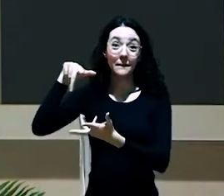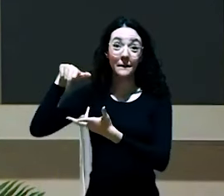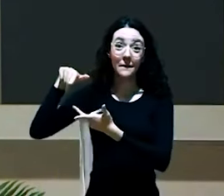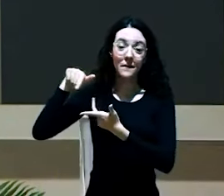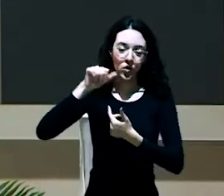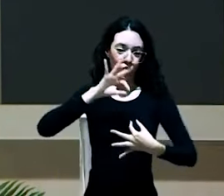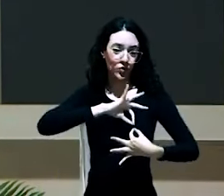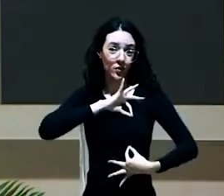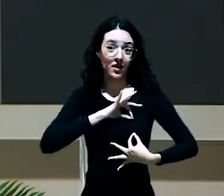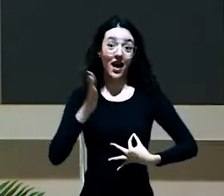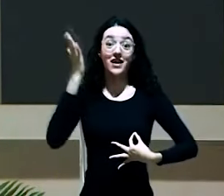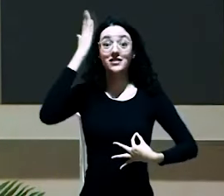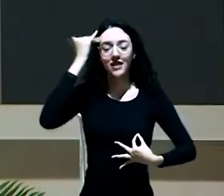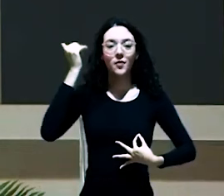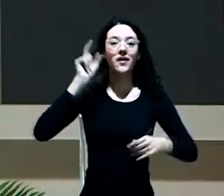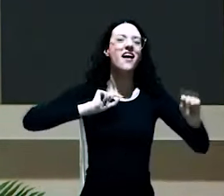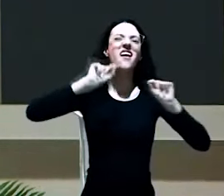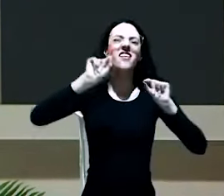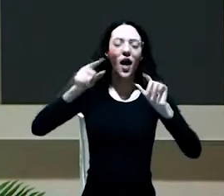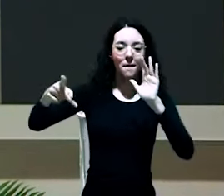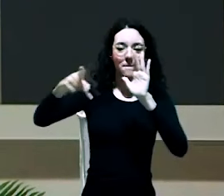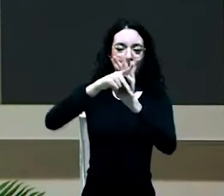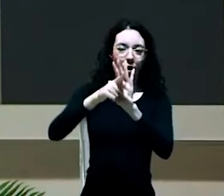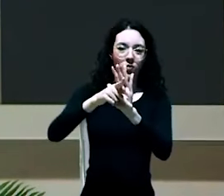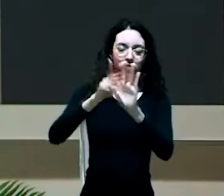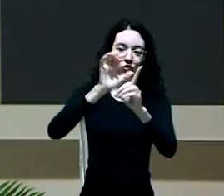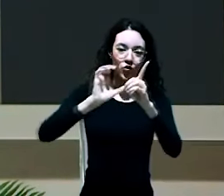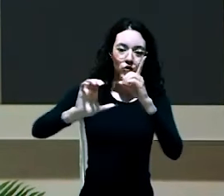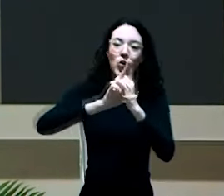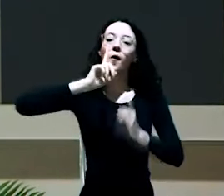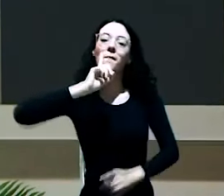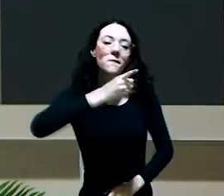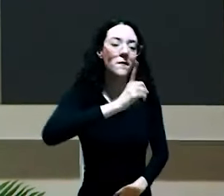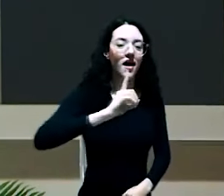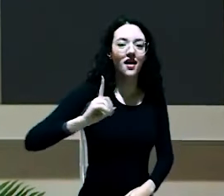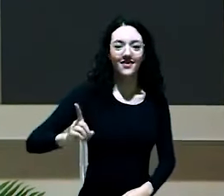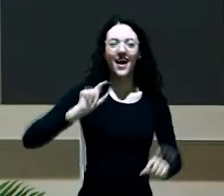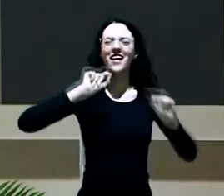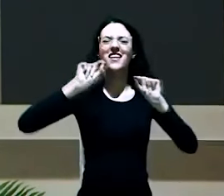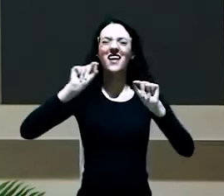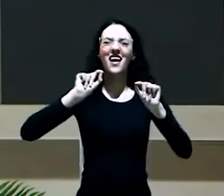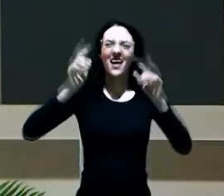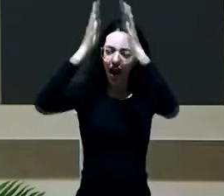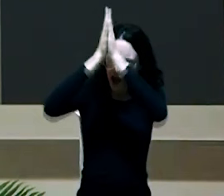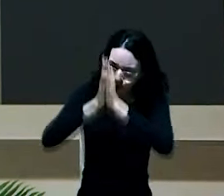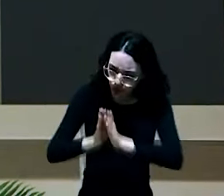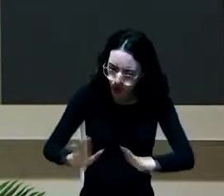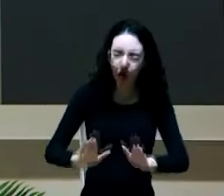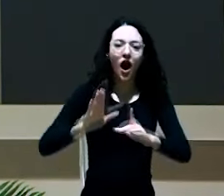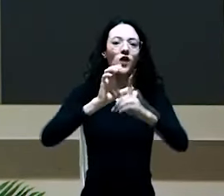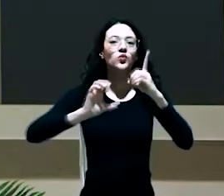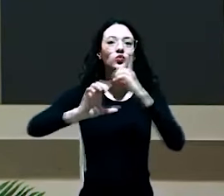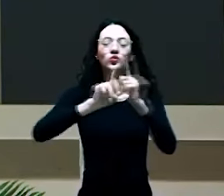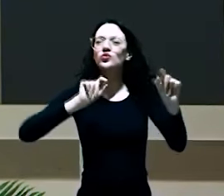é o dono do culto, quem opera no culto, quem determina no culto, quem é adorado no culto, a quem se prega